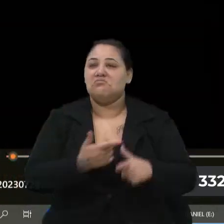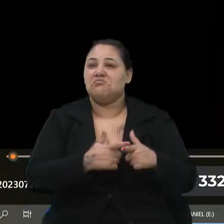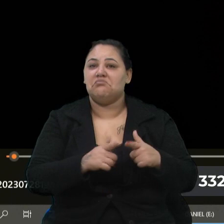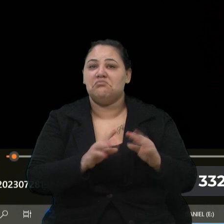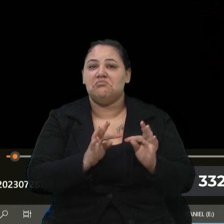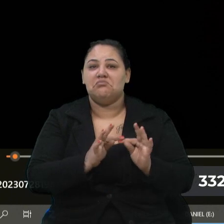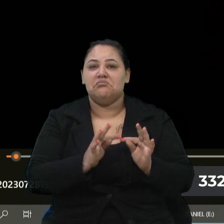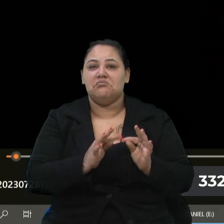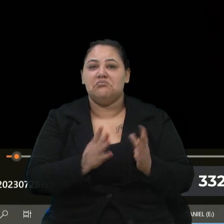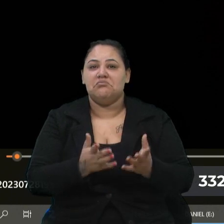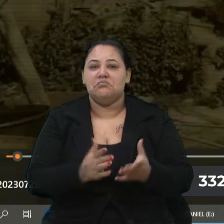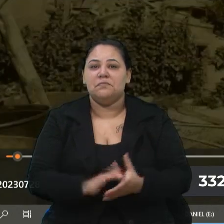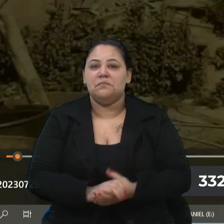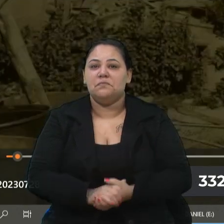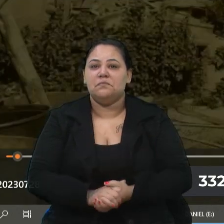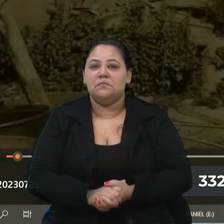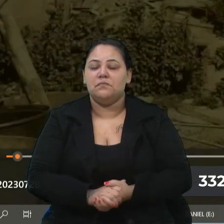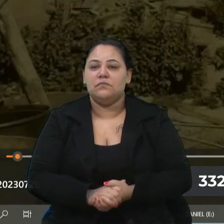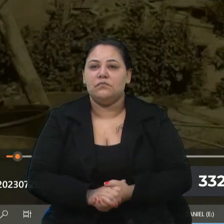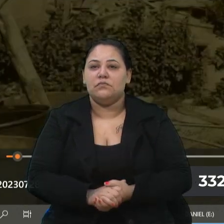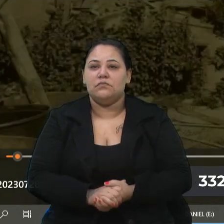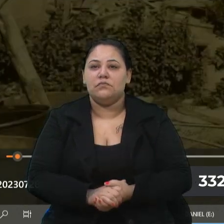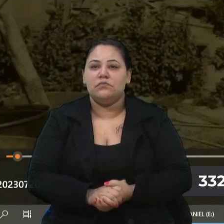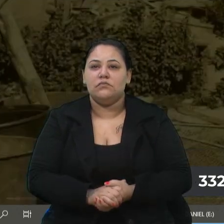Não, tá funcionando sim.